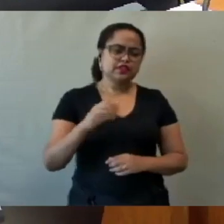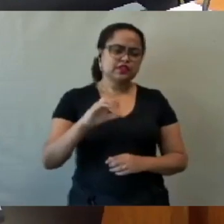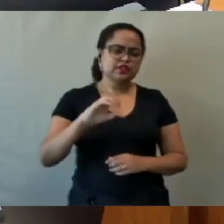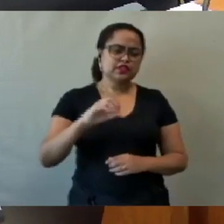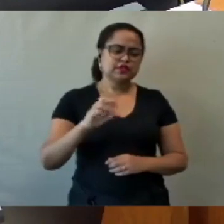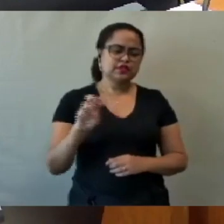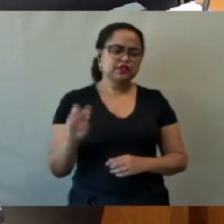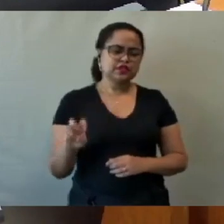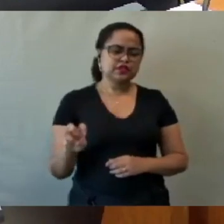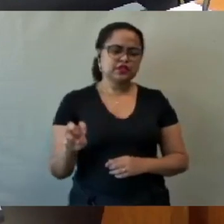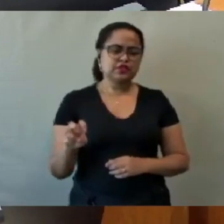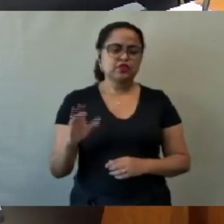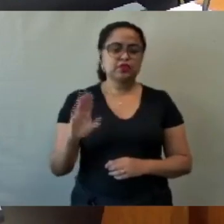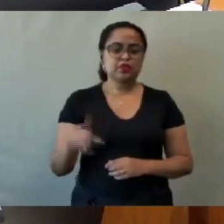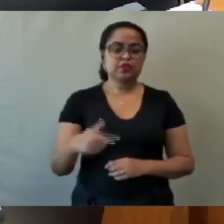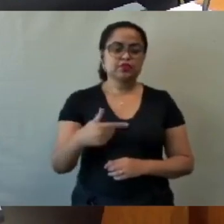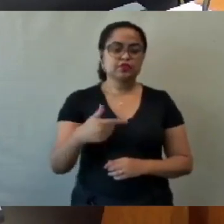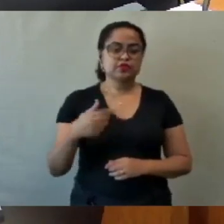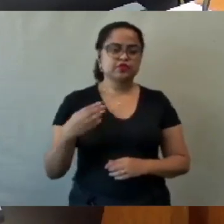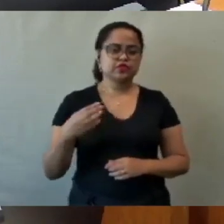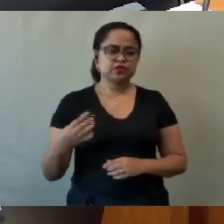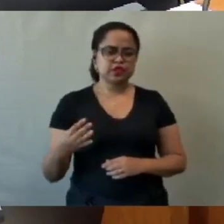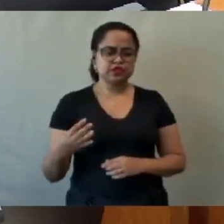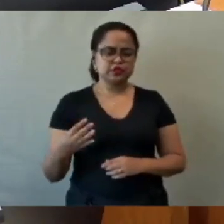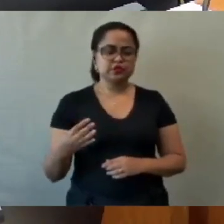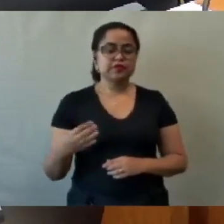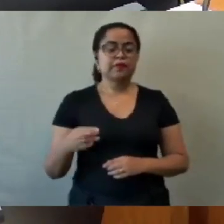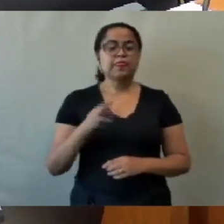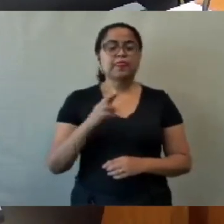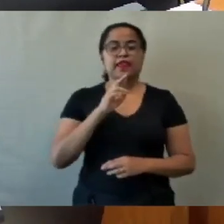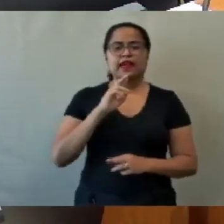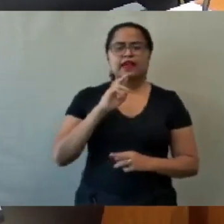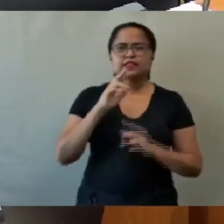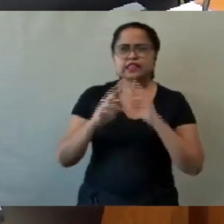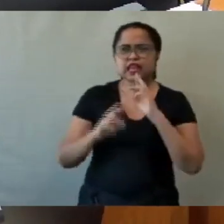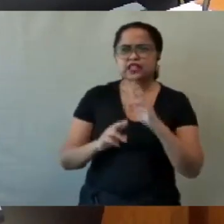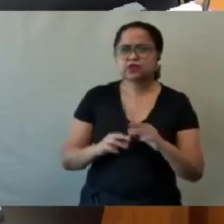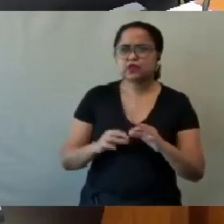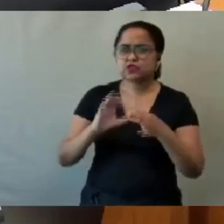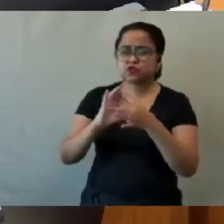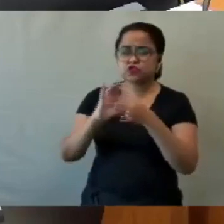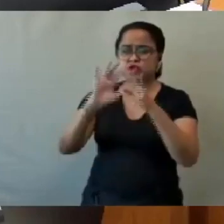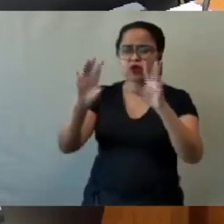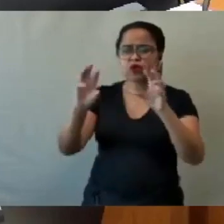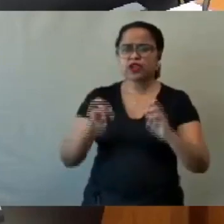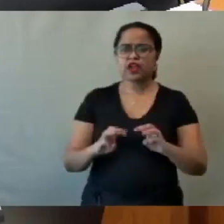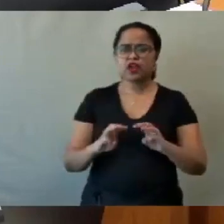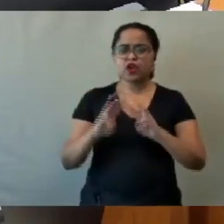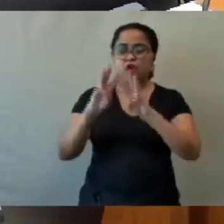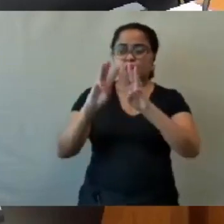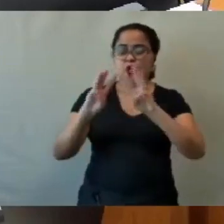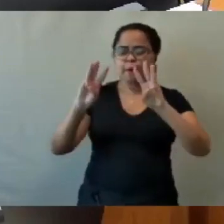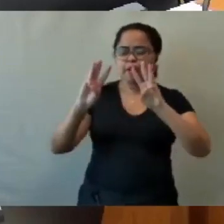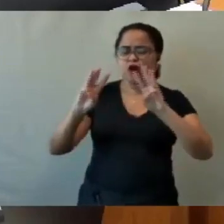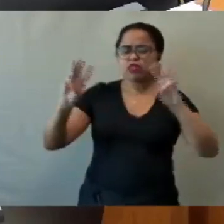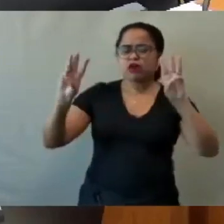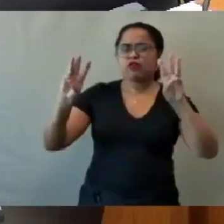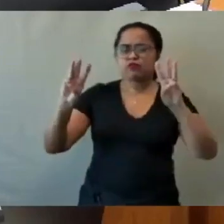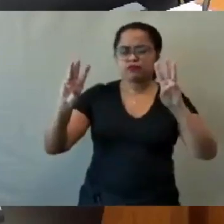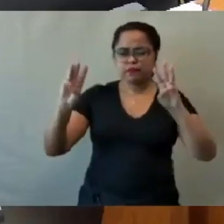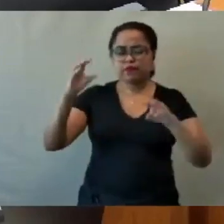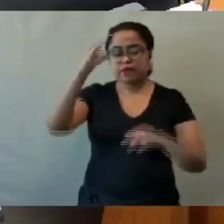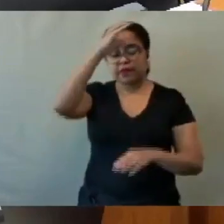105 de 2024. As respostas já estão disponíveis no portal da Câmara.